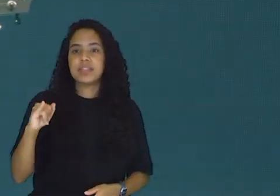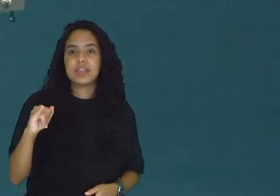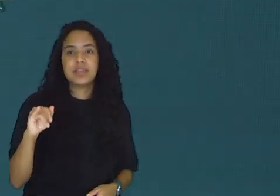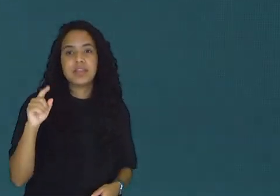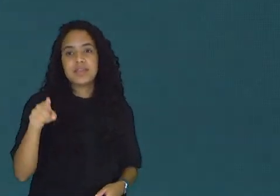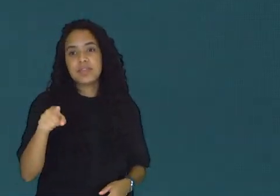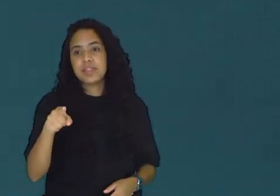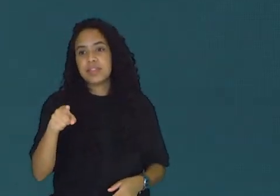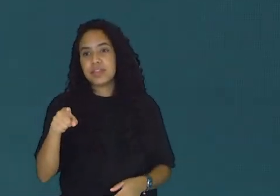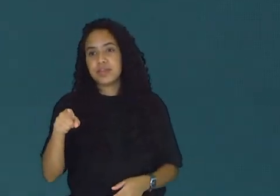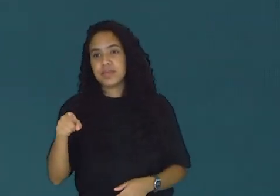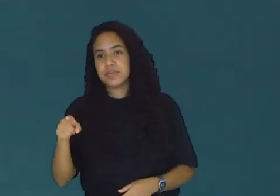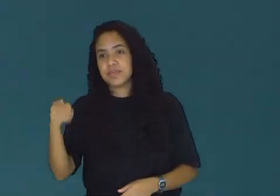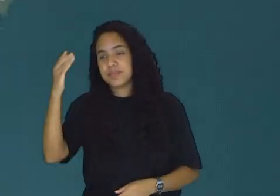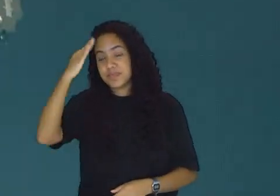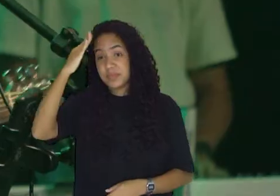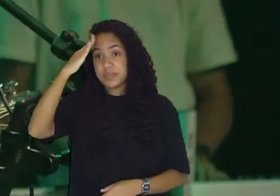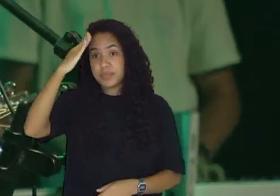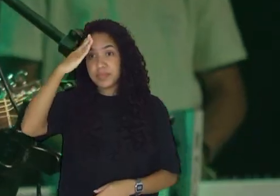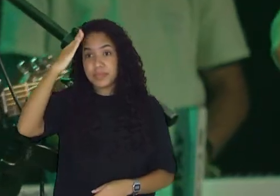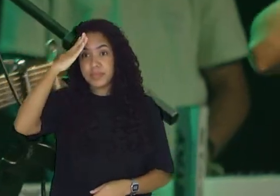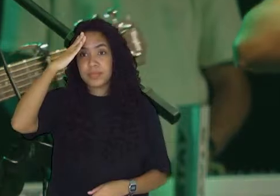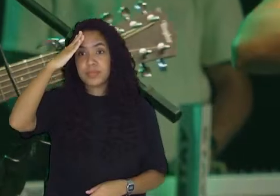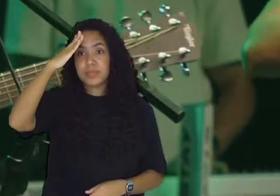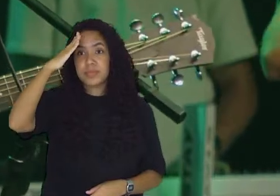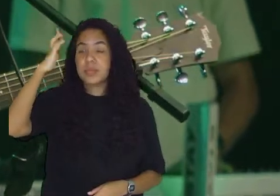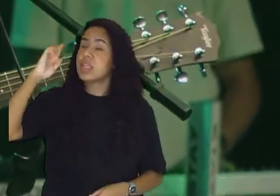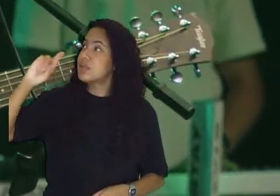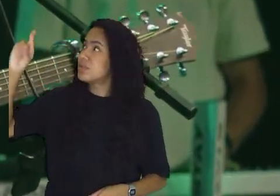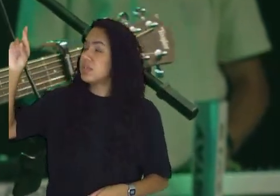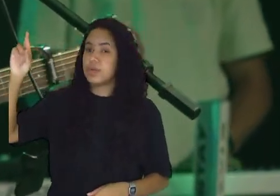vida financeira. Nós estamos simplesmente